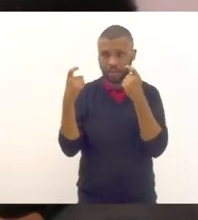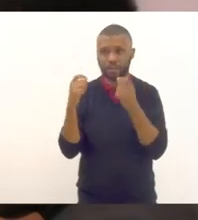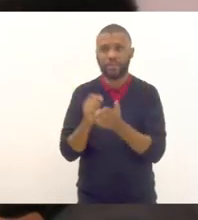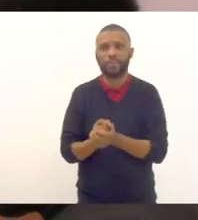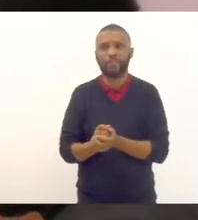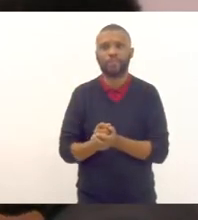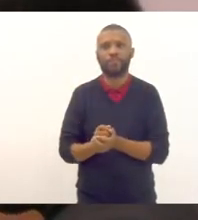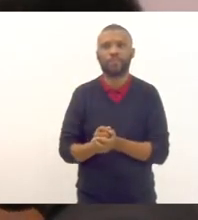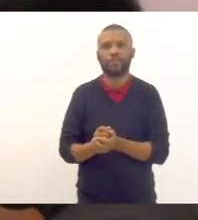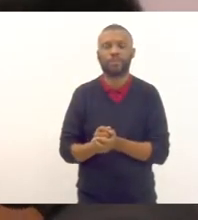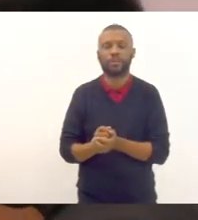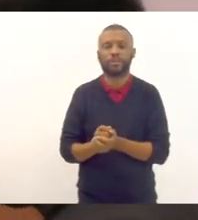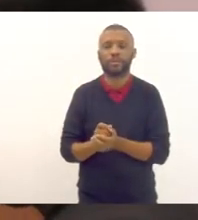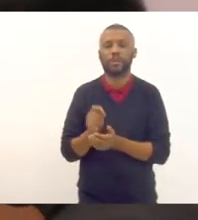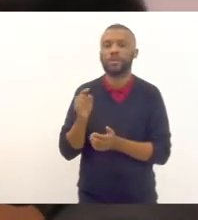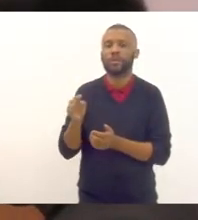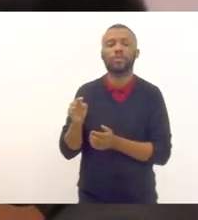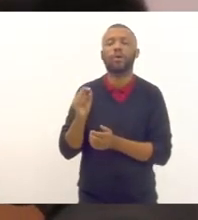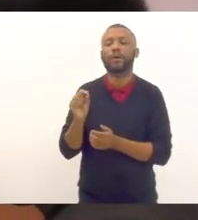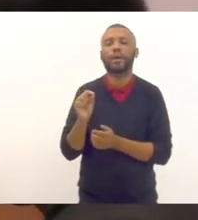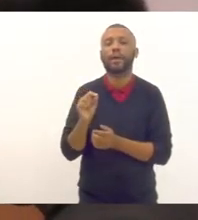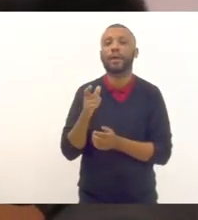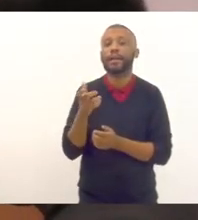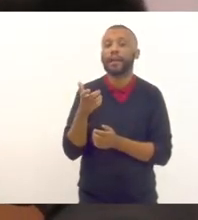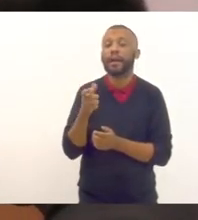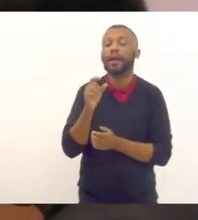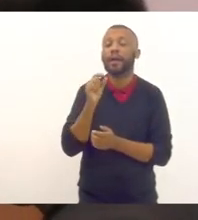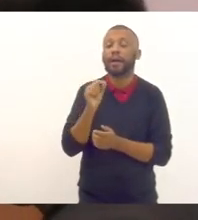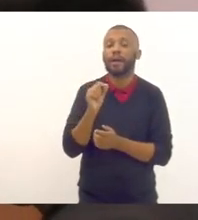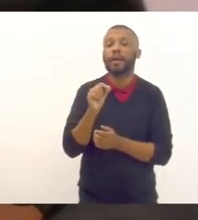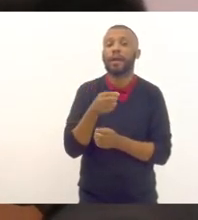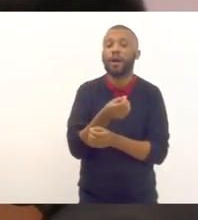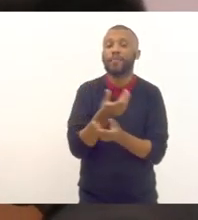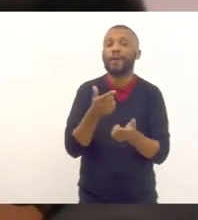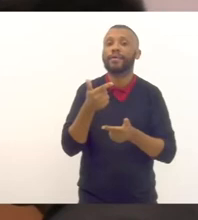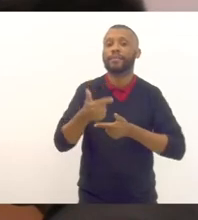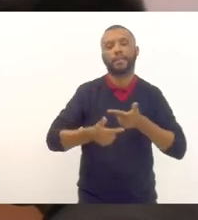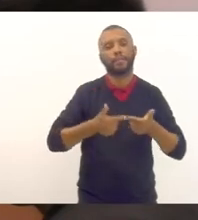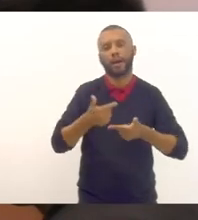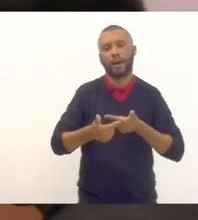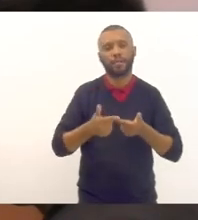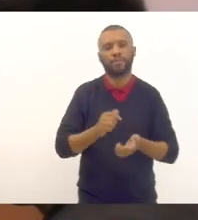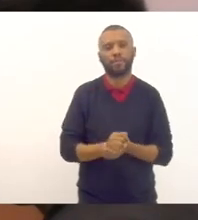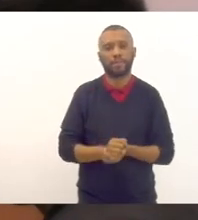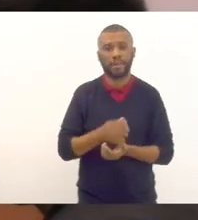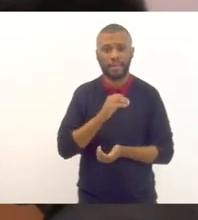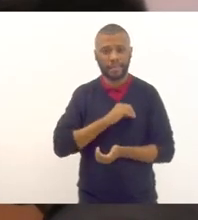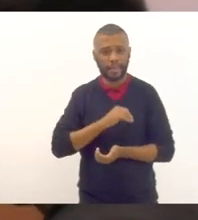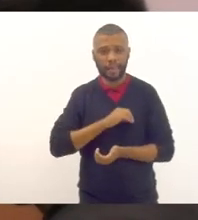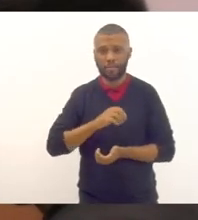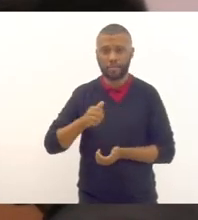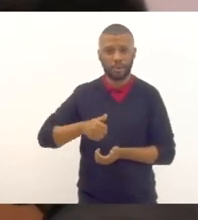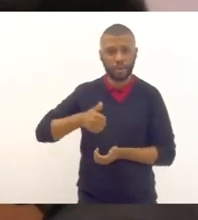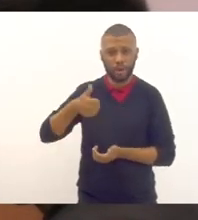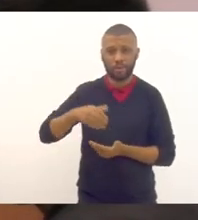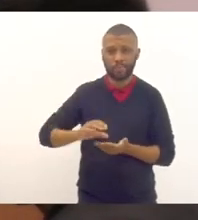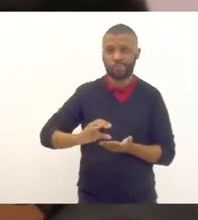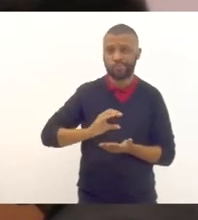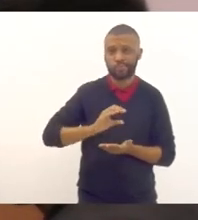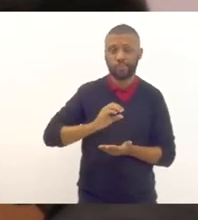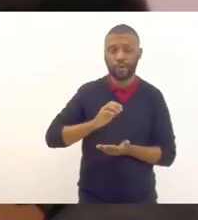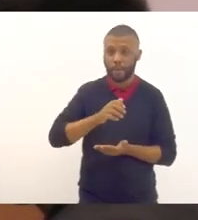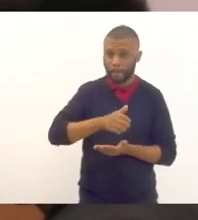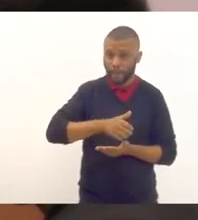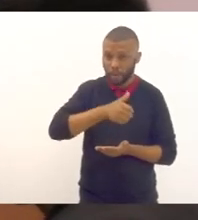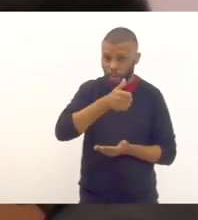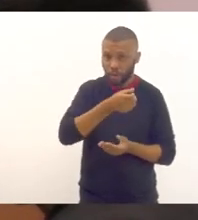ele é o quê? Oferta de emprego, só isso. E oferta de emprego, melhoria de salário, é oferta e procura. Melhorou